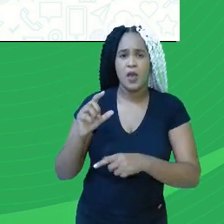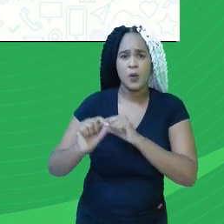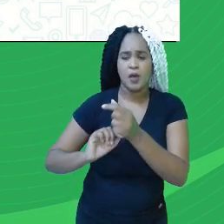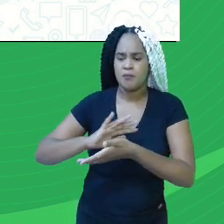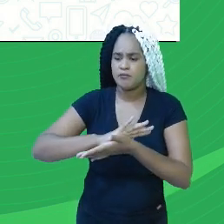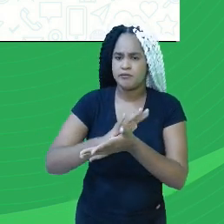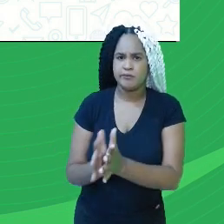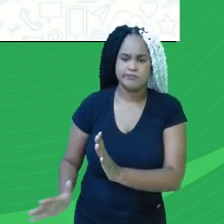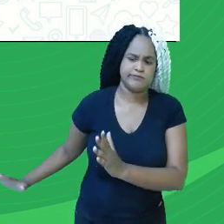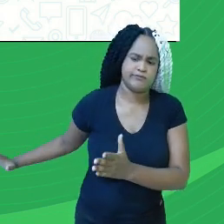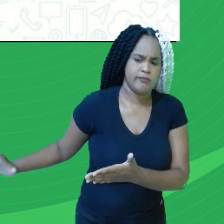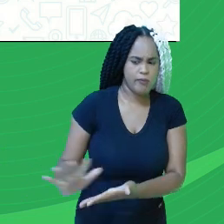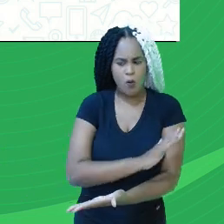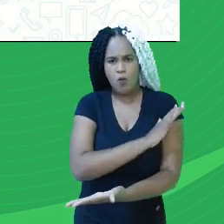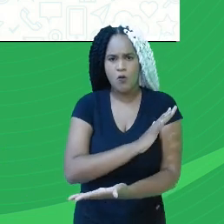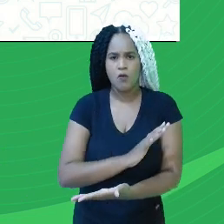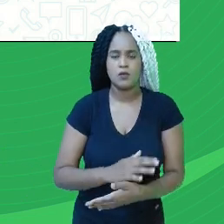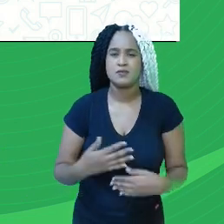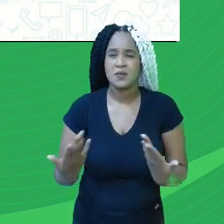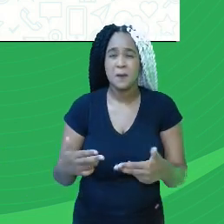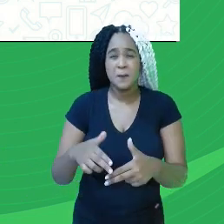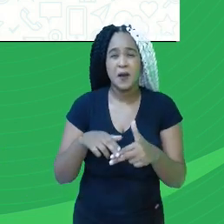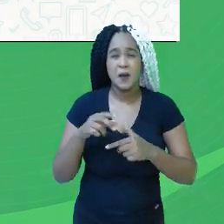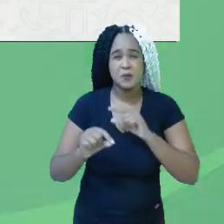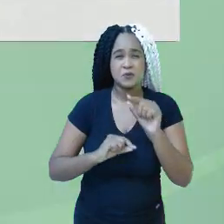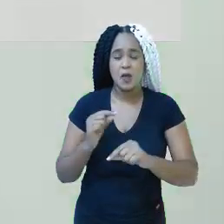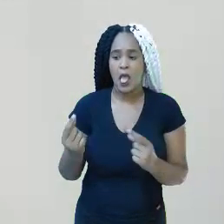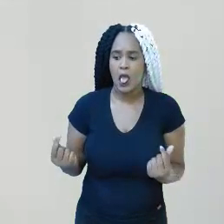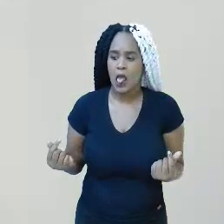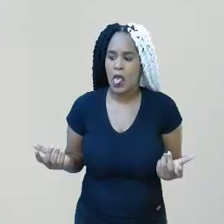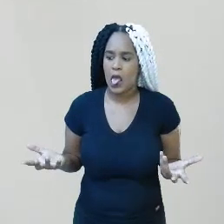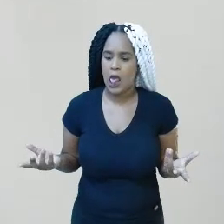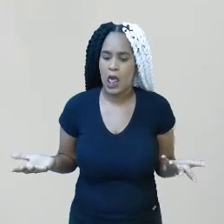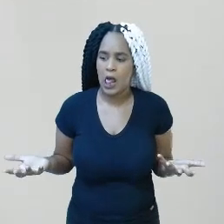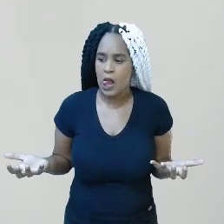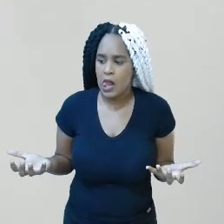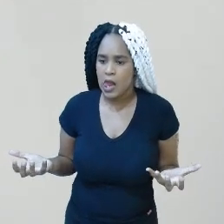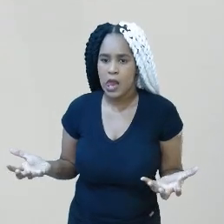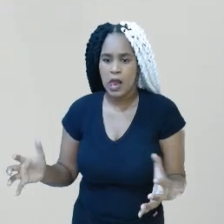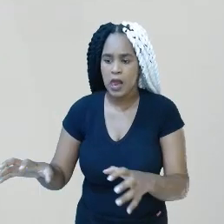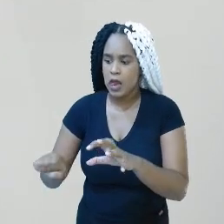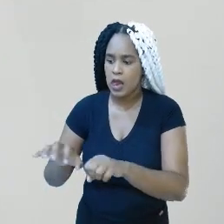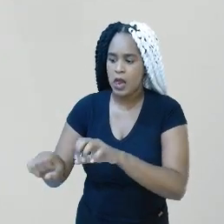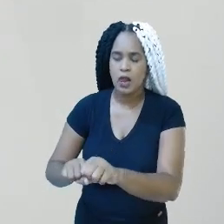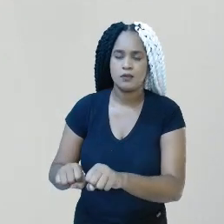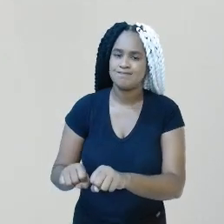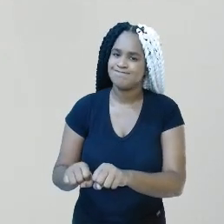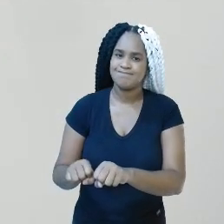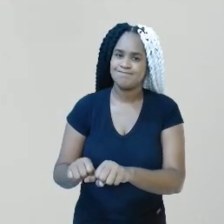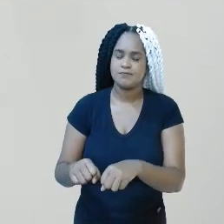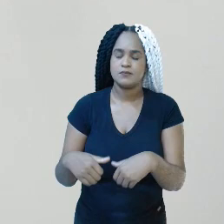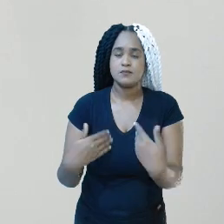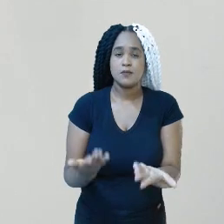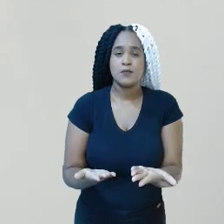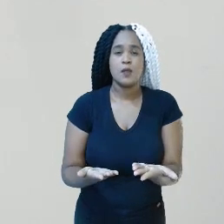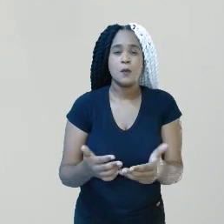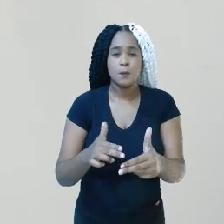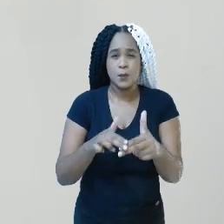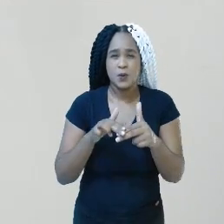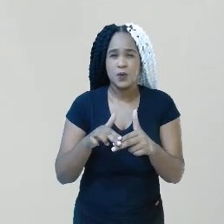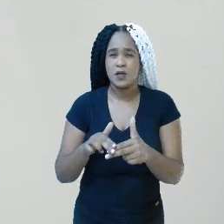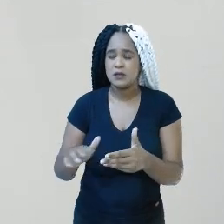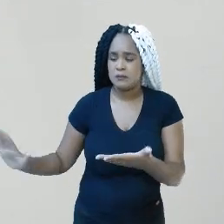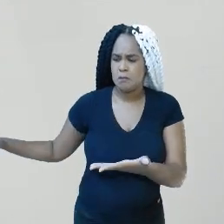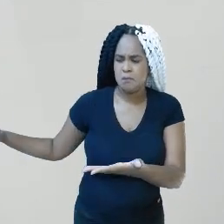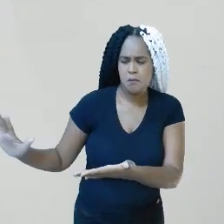destruir por interesses que não são os melhores, não. Então, acabam provocando essa maldade